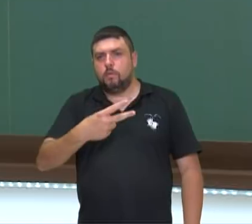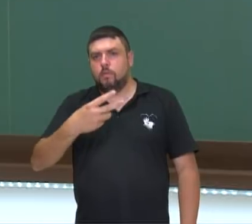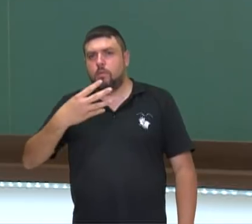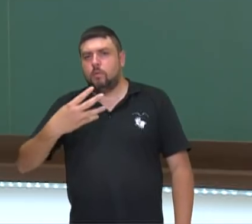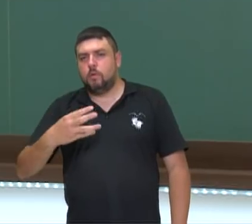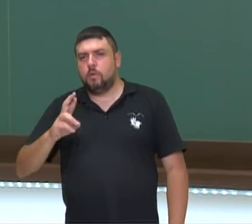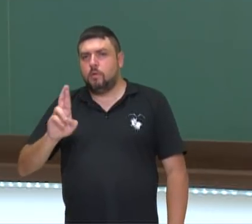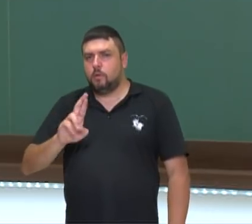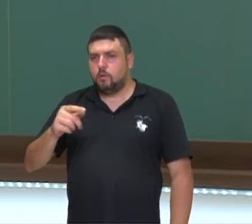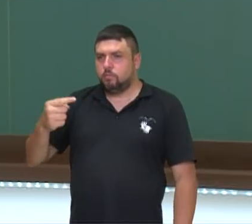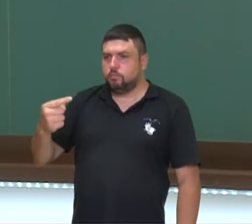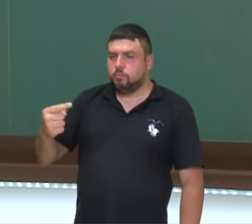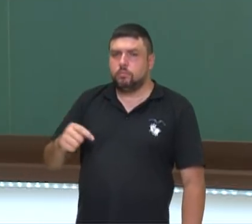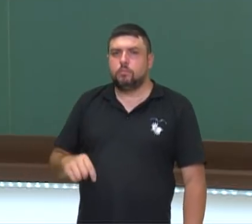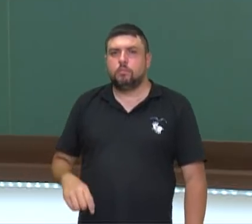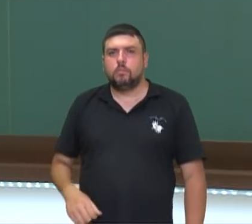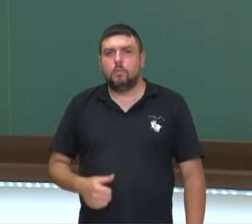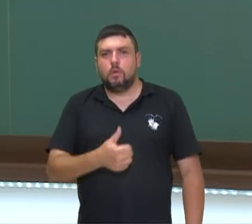1.324,60. Menos R$